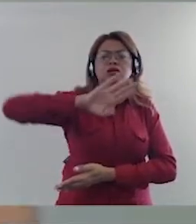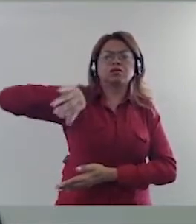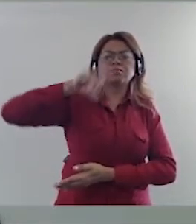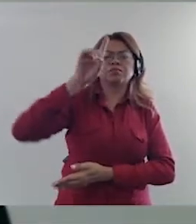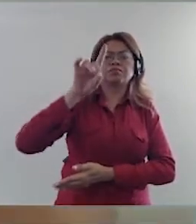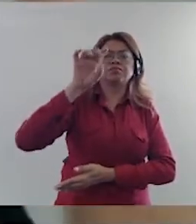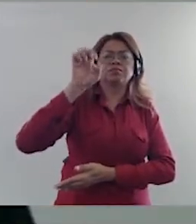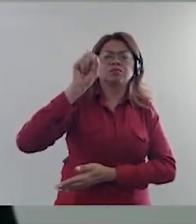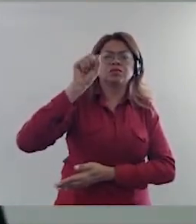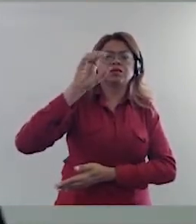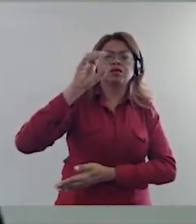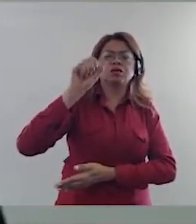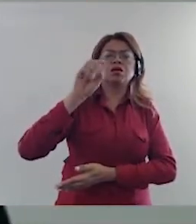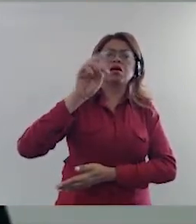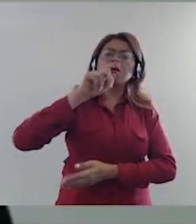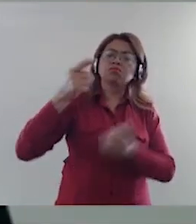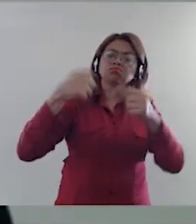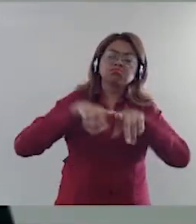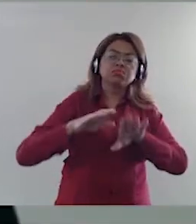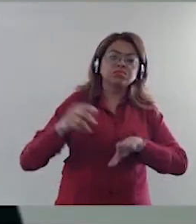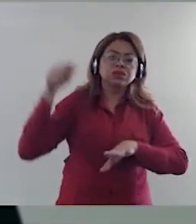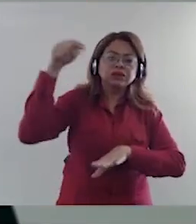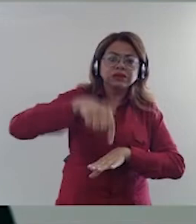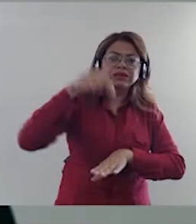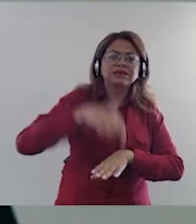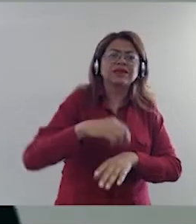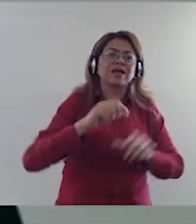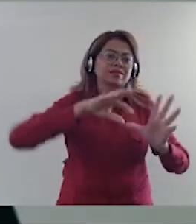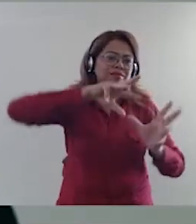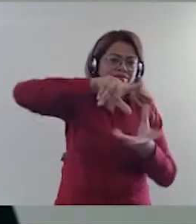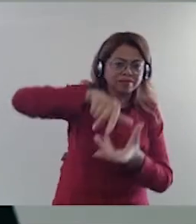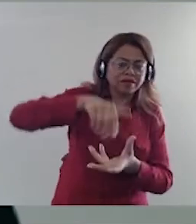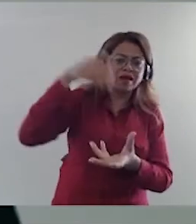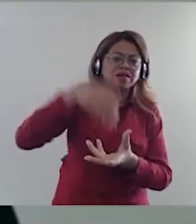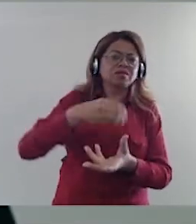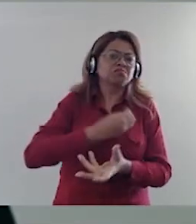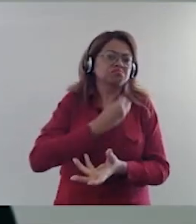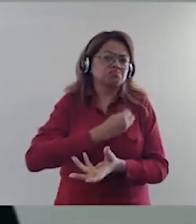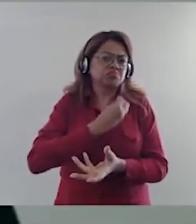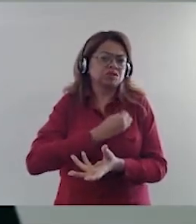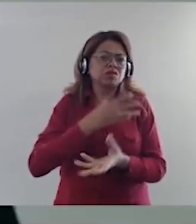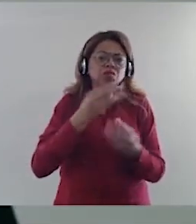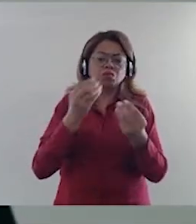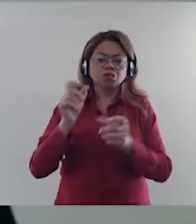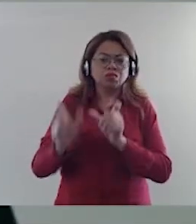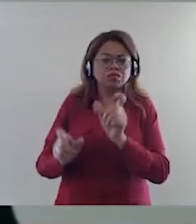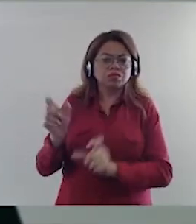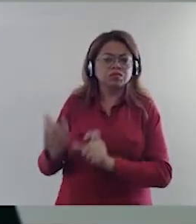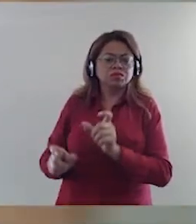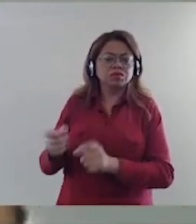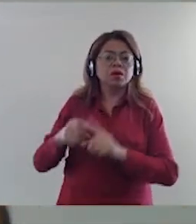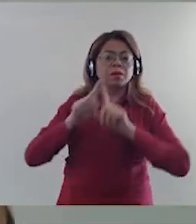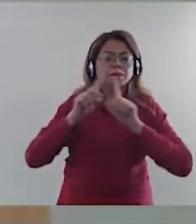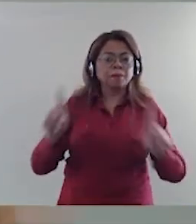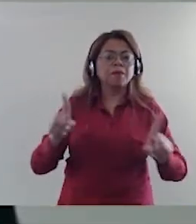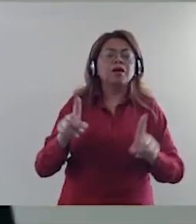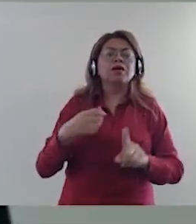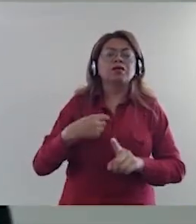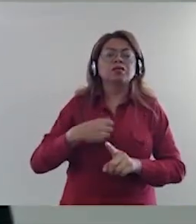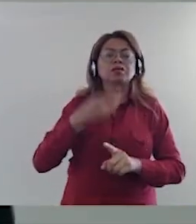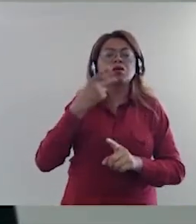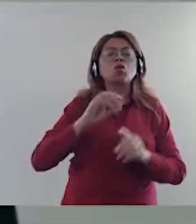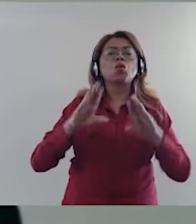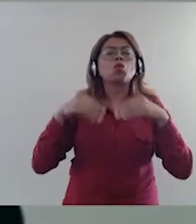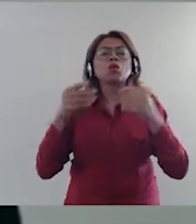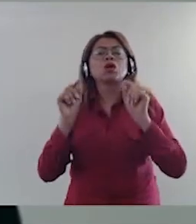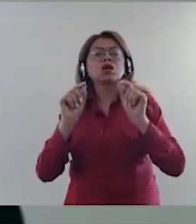0,01% dos seres vivos sobre a Terra. E a modernidade valorizou demasiadamente a pessoa, ou exclusivamente a